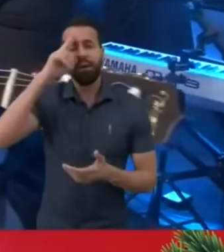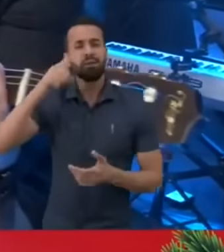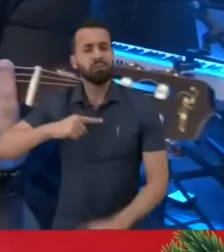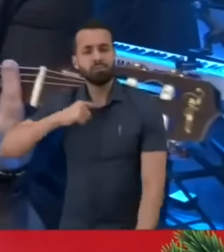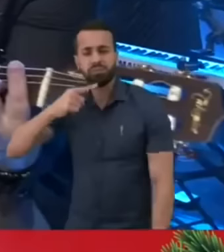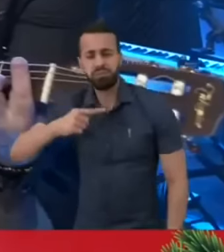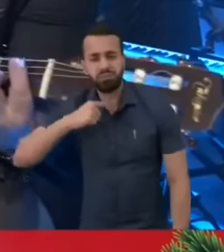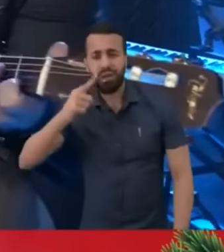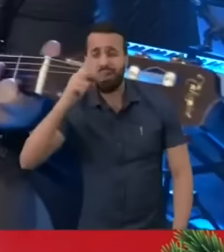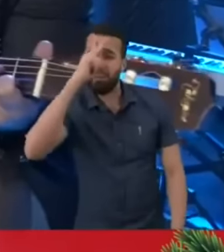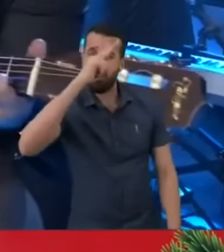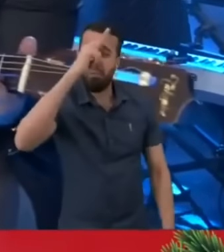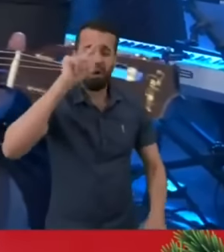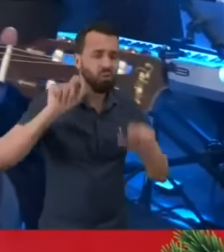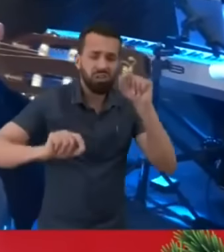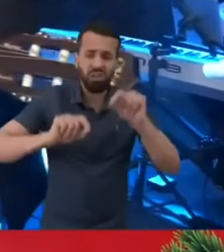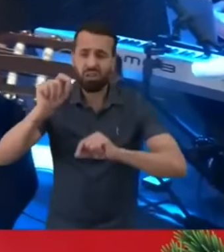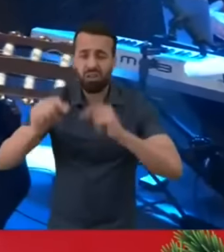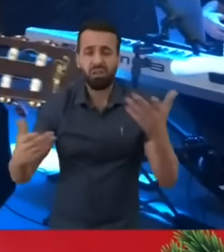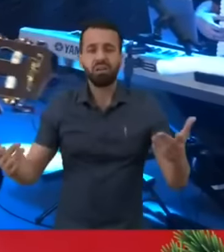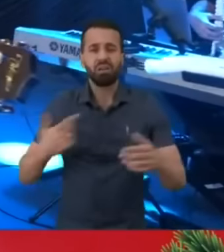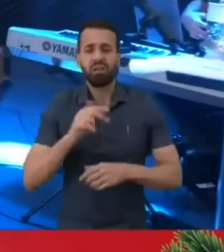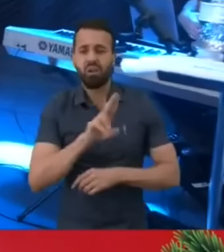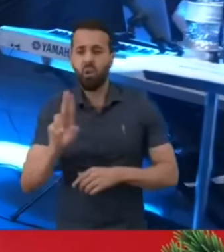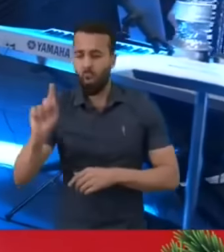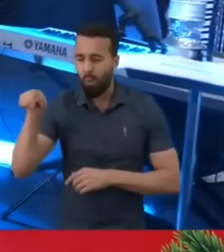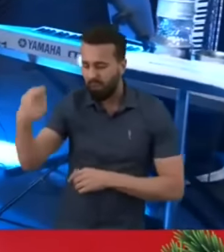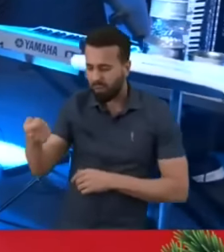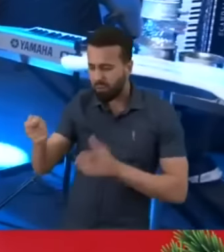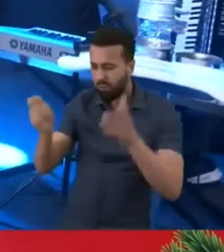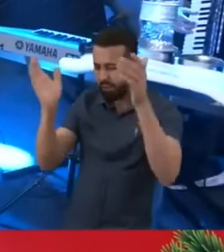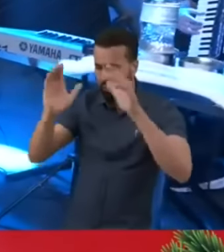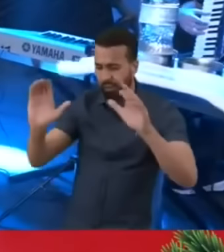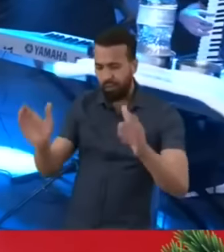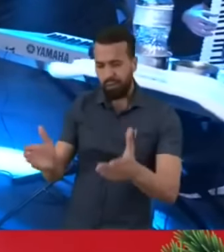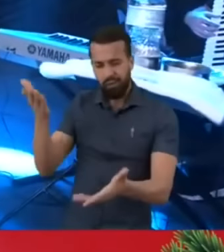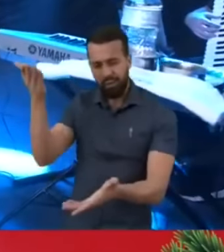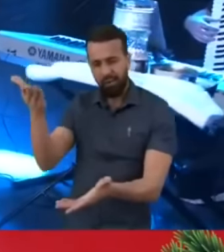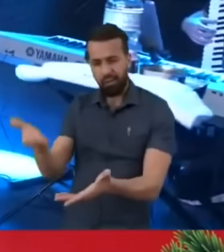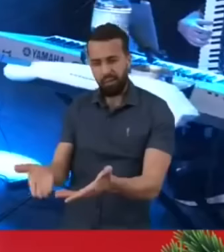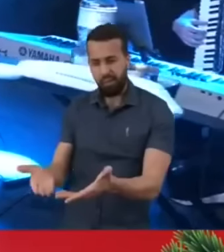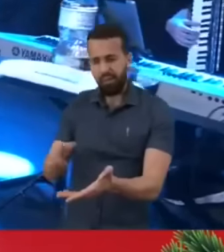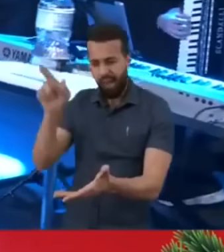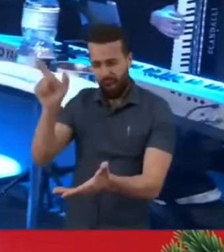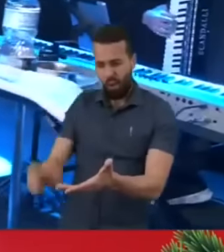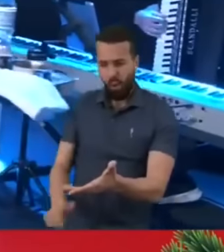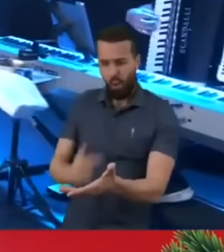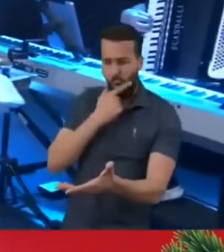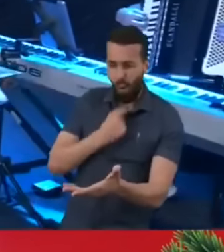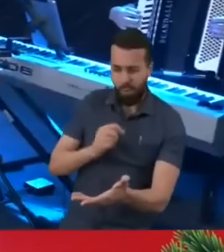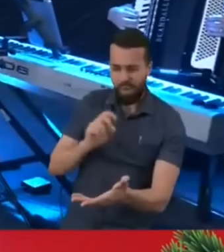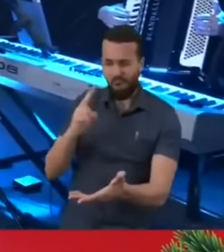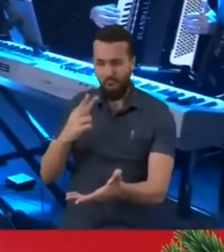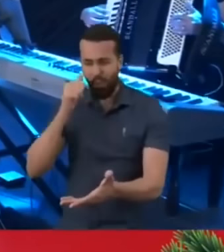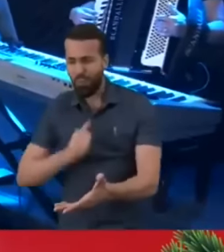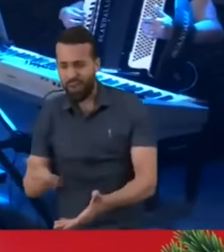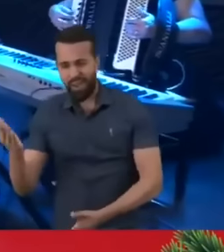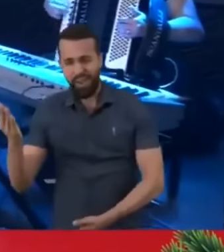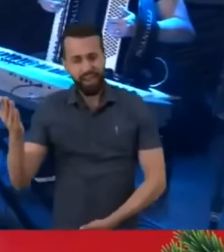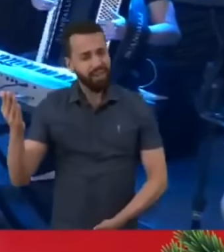consigo. Qual era o nome? Se era homem ou se era mulher, o né? O nome dessa mulher é